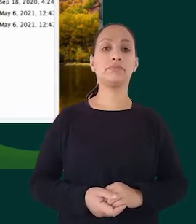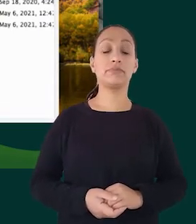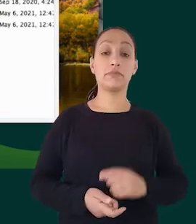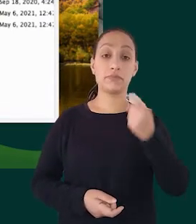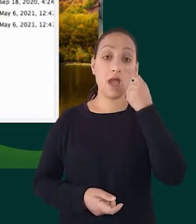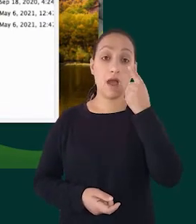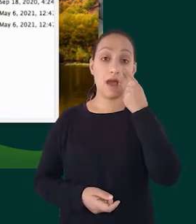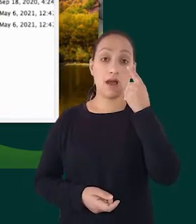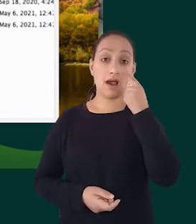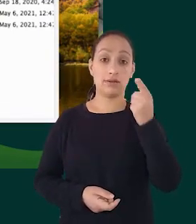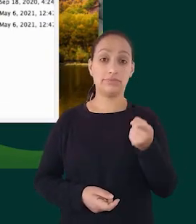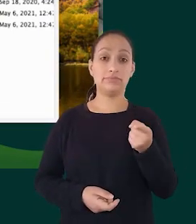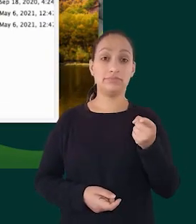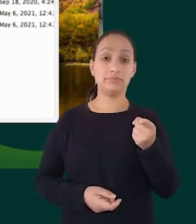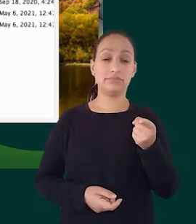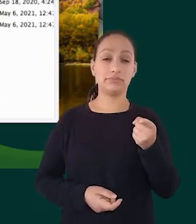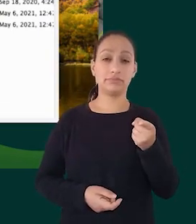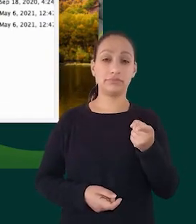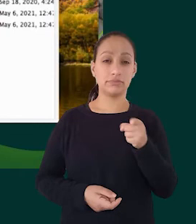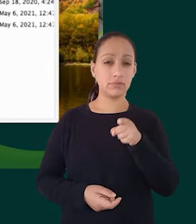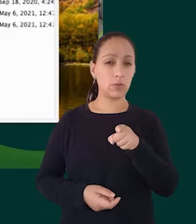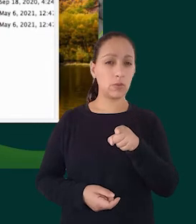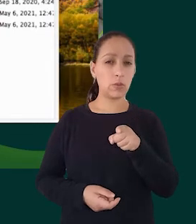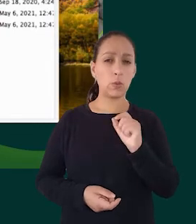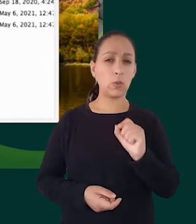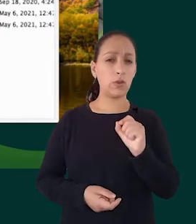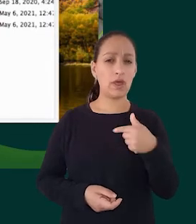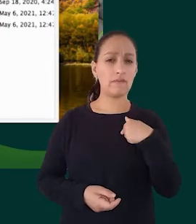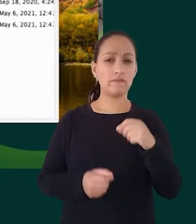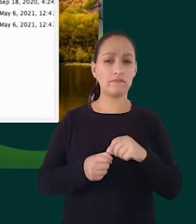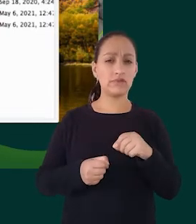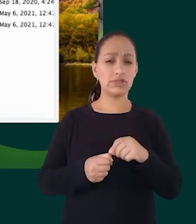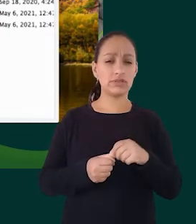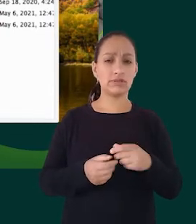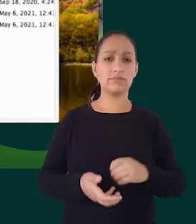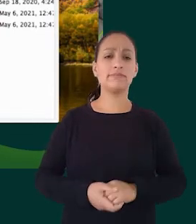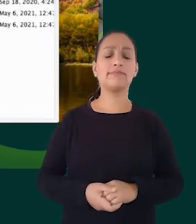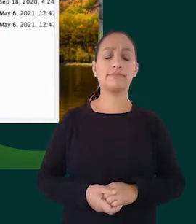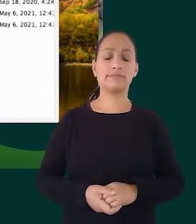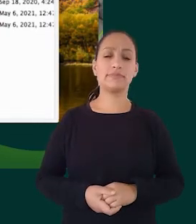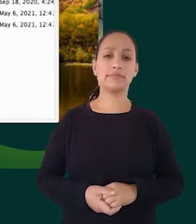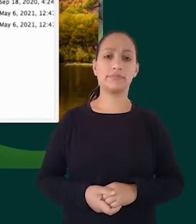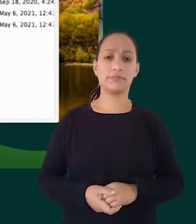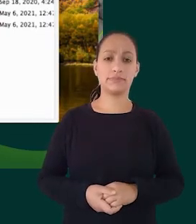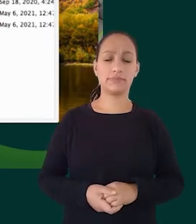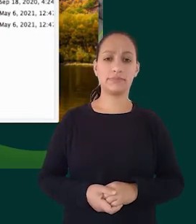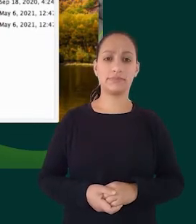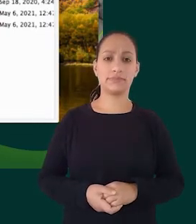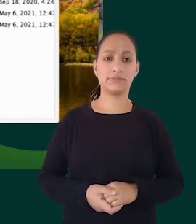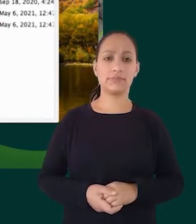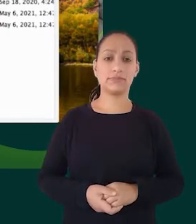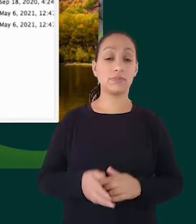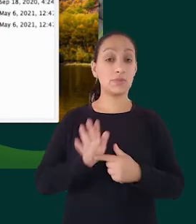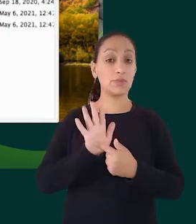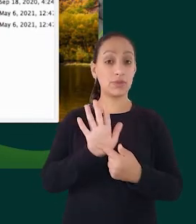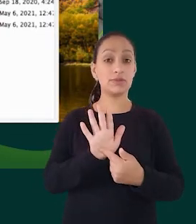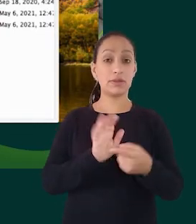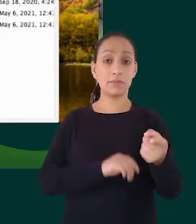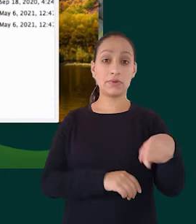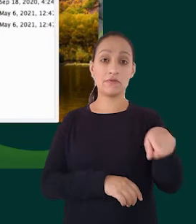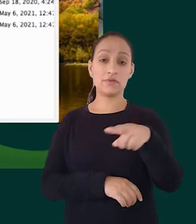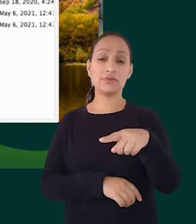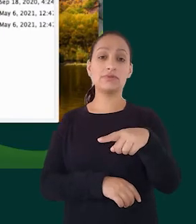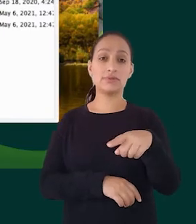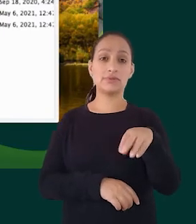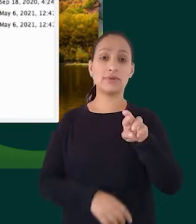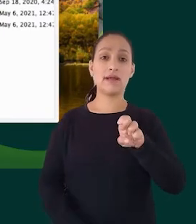olha só. O que que eu vou fazer? Eu vou mostrar para vocês